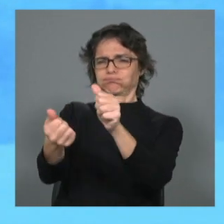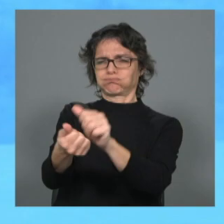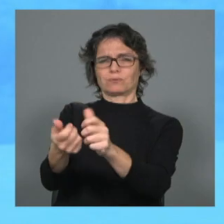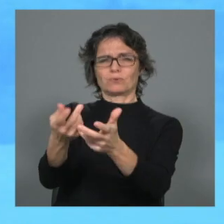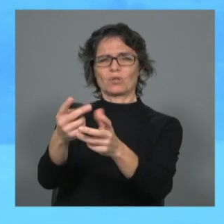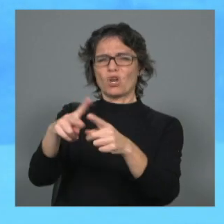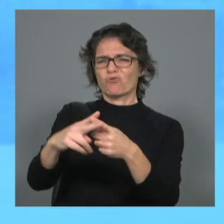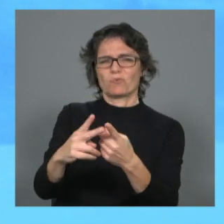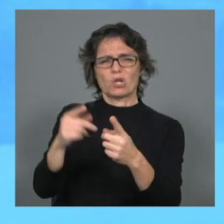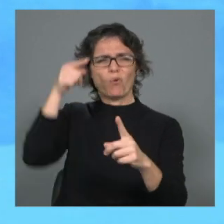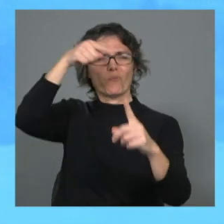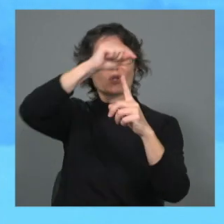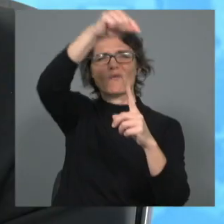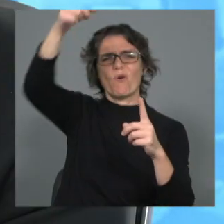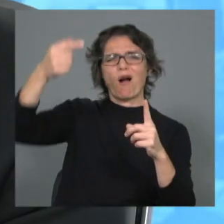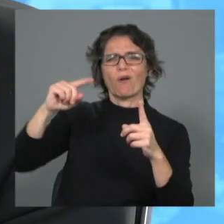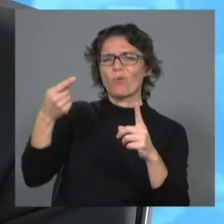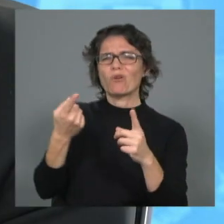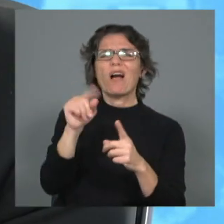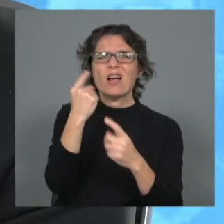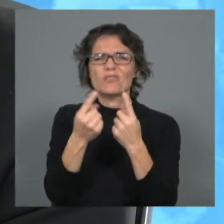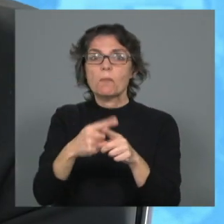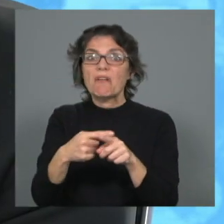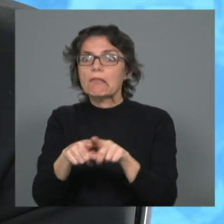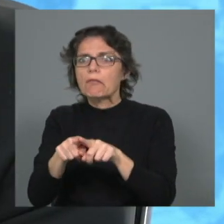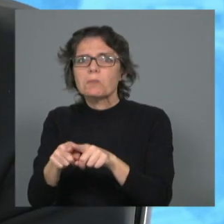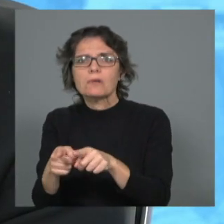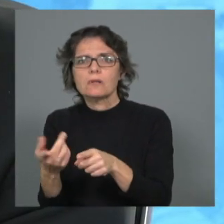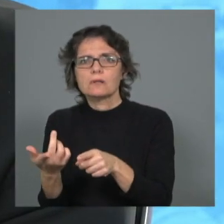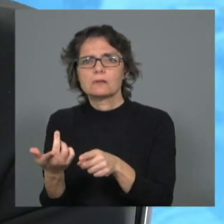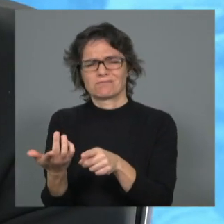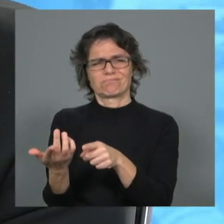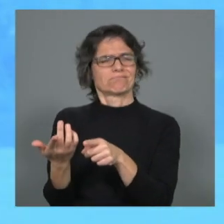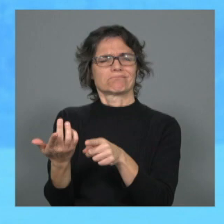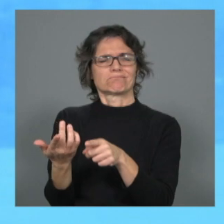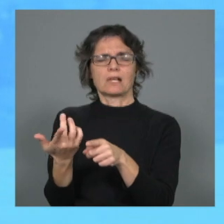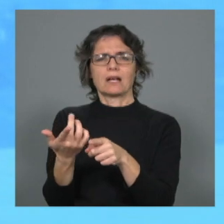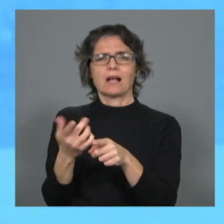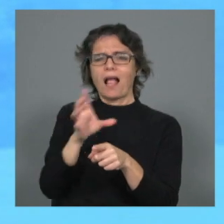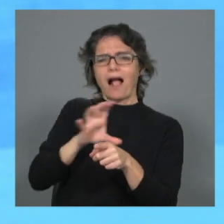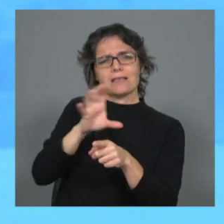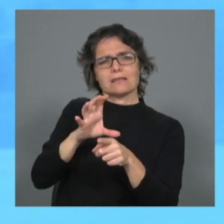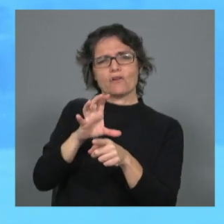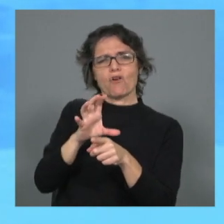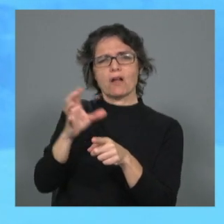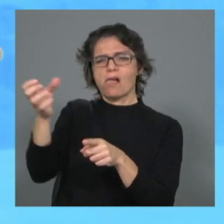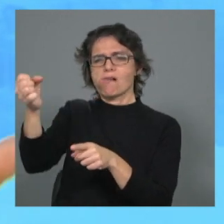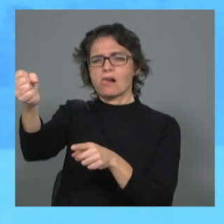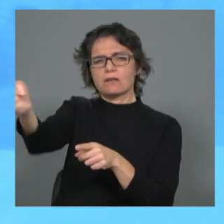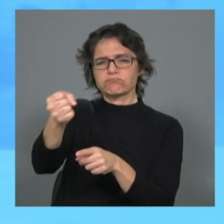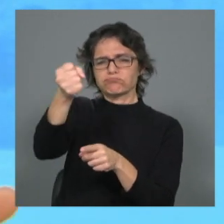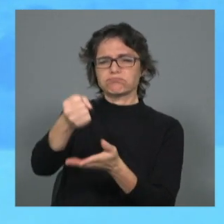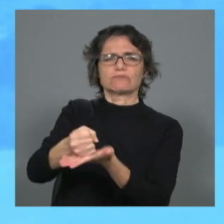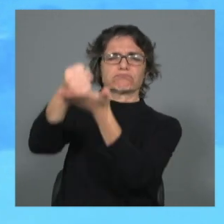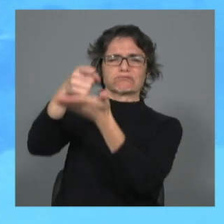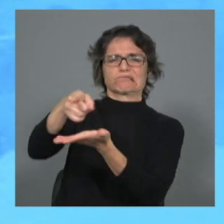outros objetivos, por vezes até políticos, não é? Por vezes até de afirmação das próprias nações, e não é de agora, destes Jogos Olímpicos, isto já vem dos